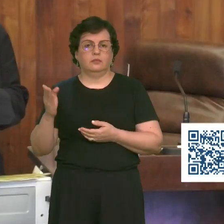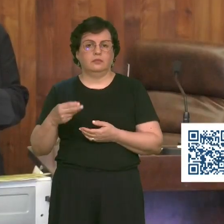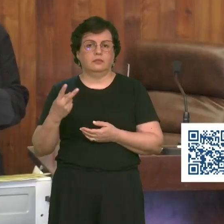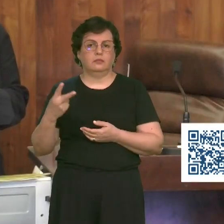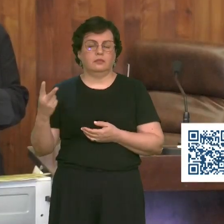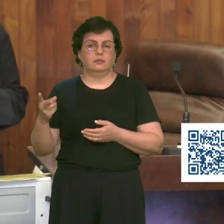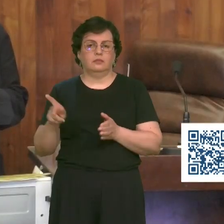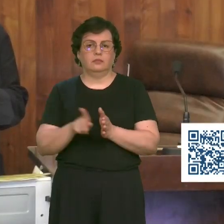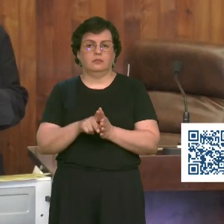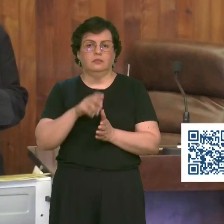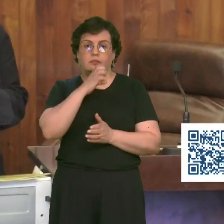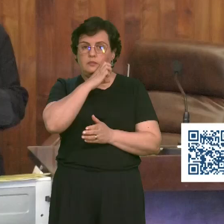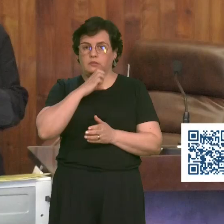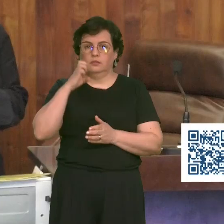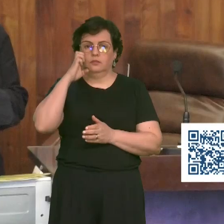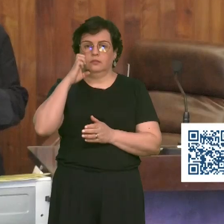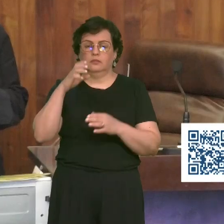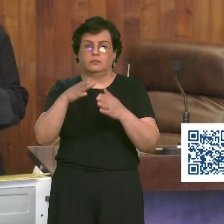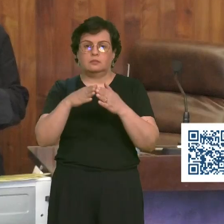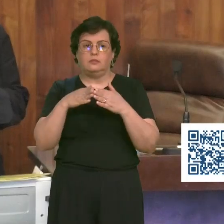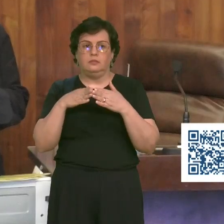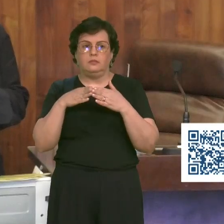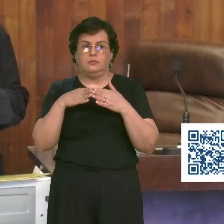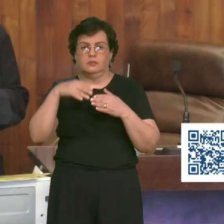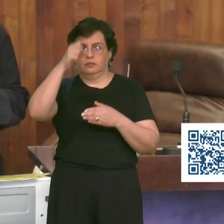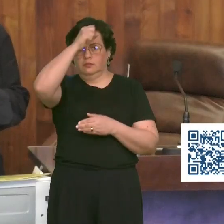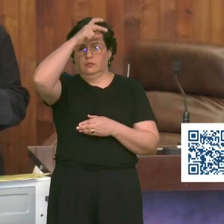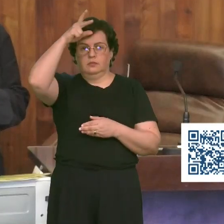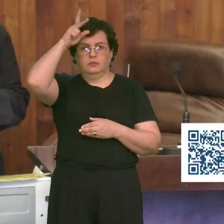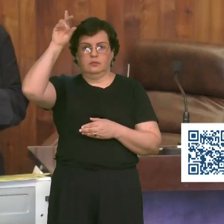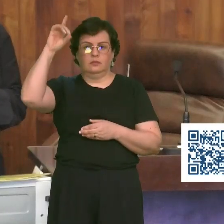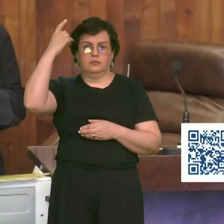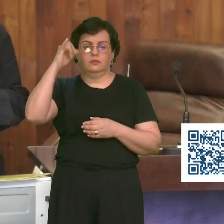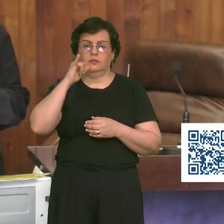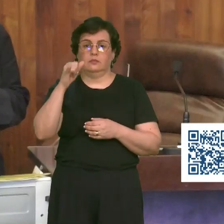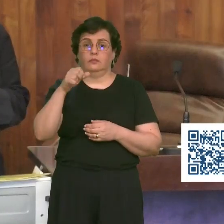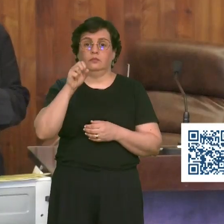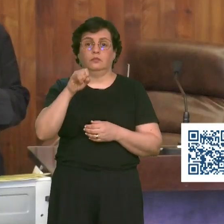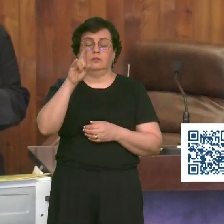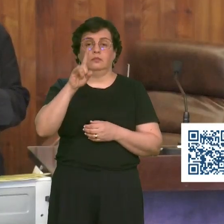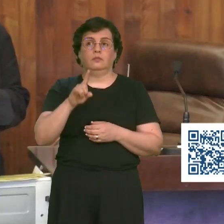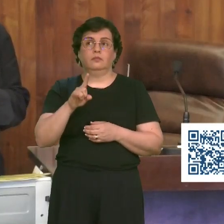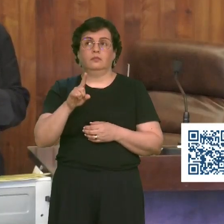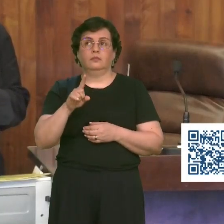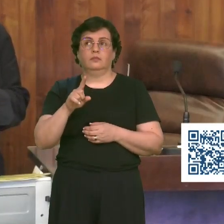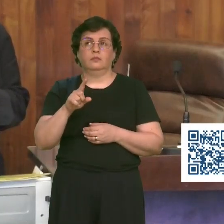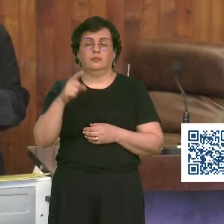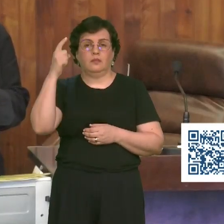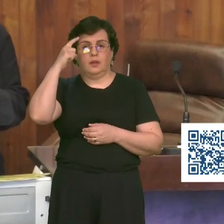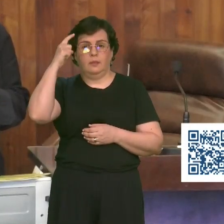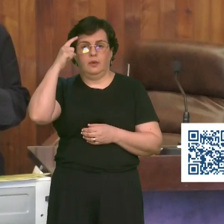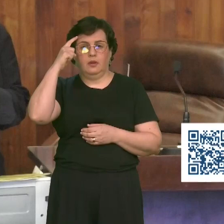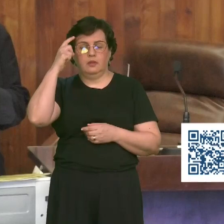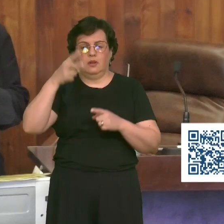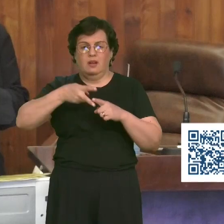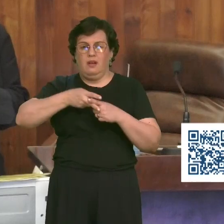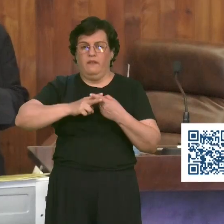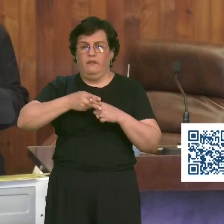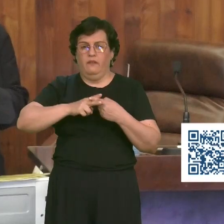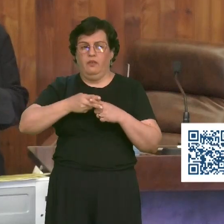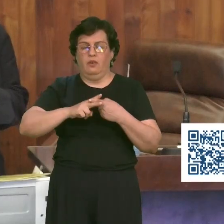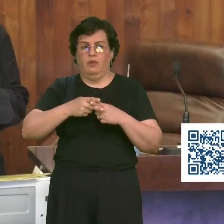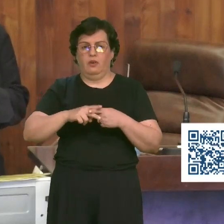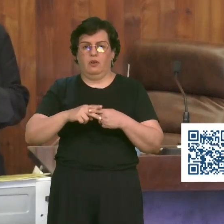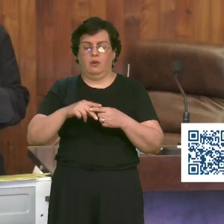2022 Vereador Hélio Jeca solicitando ao Prefeito Municipal sertanejo Alonso informasse a previsão para reforma da fonte de água localizada